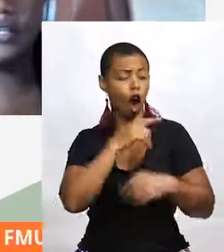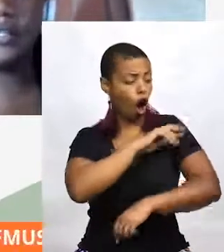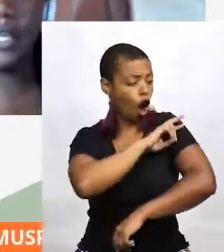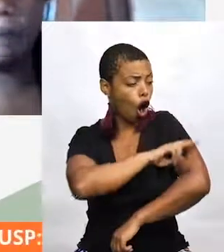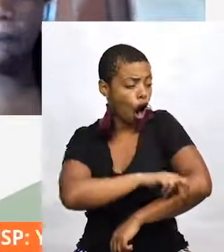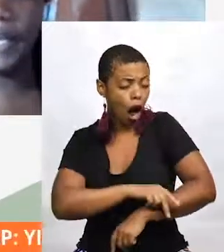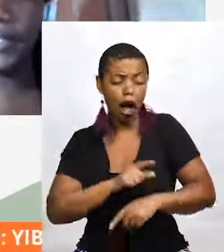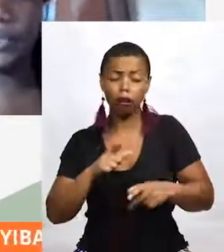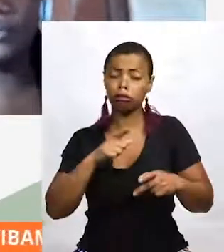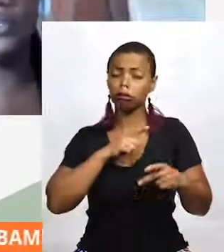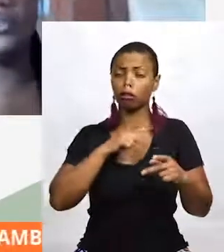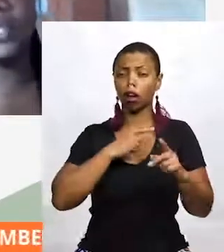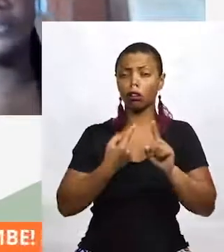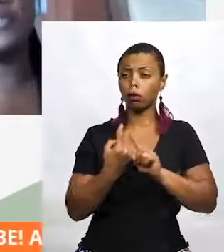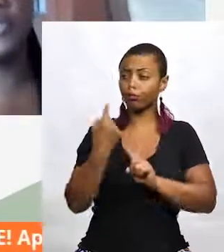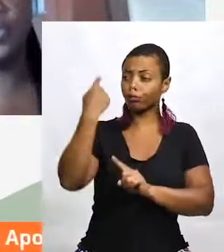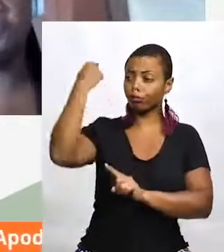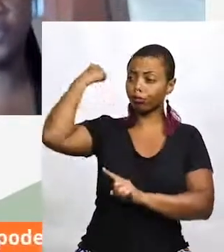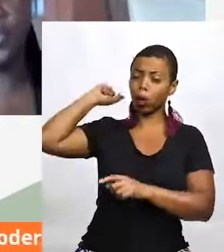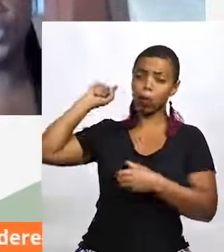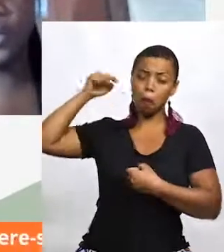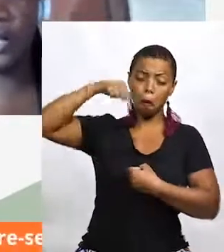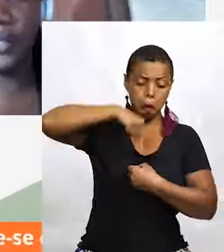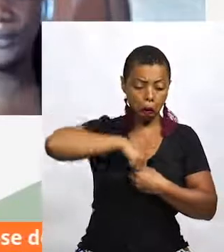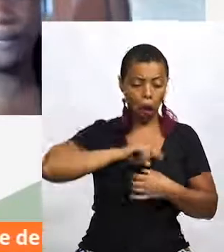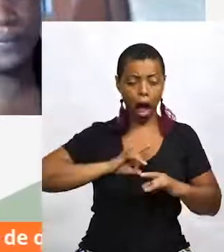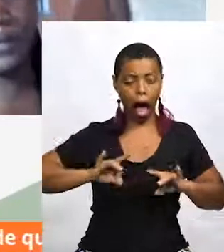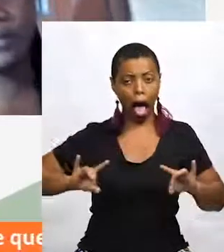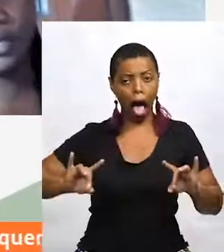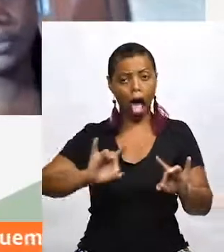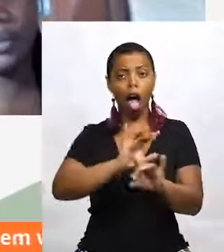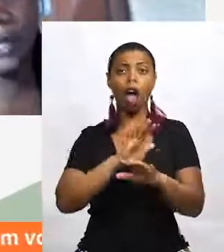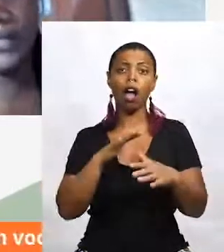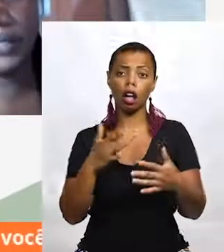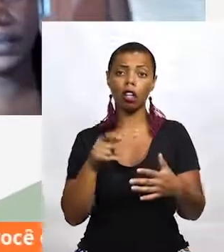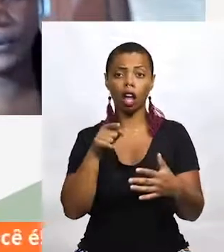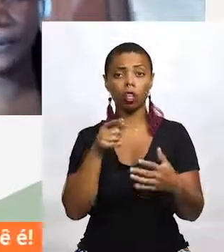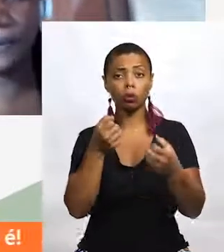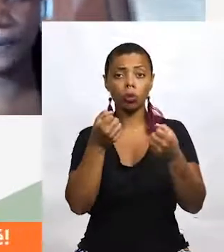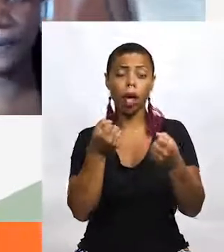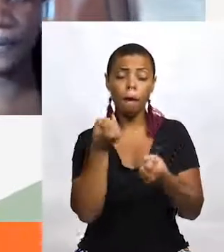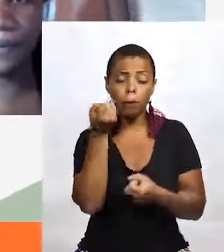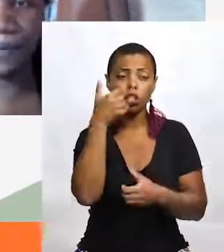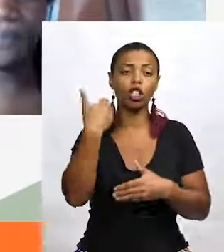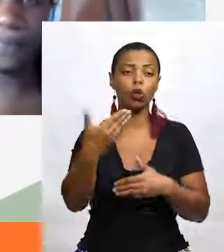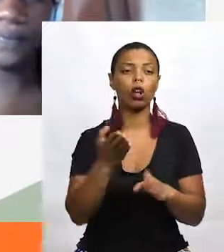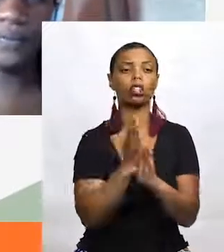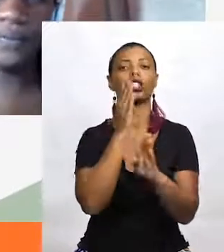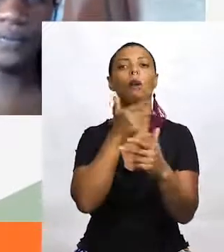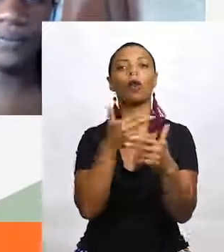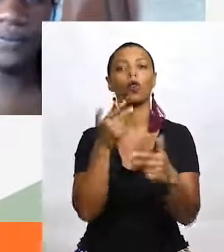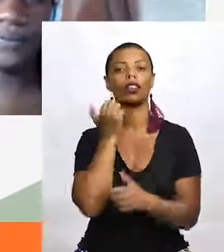têm dizer, tem peso nos avanços científicos que a gente logra. Acho que foi mais isso.